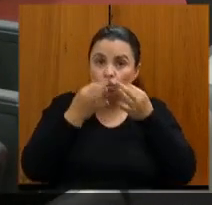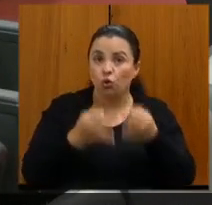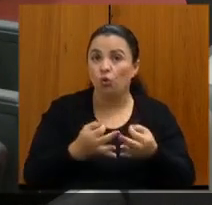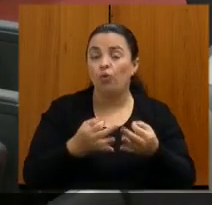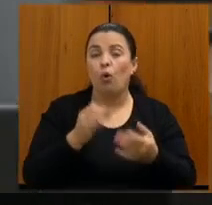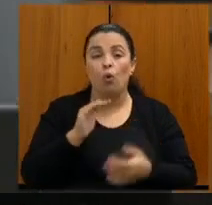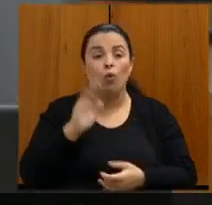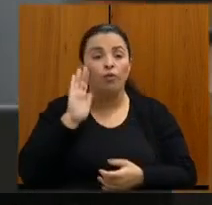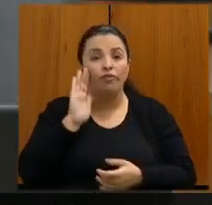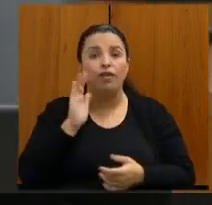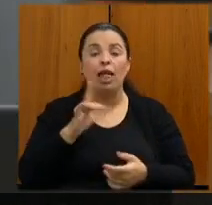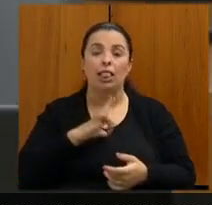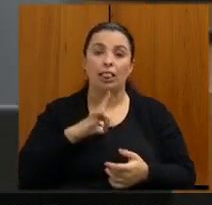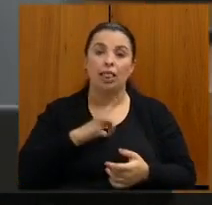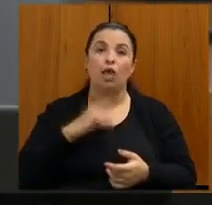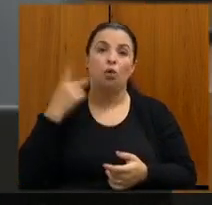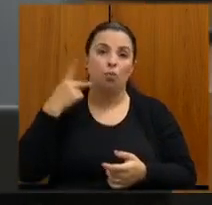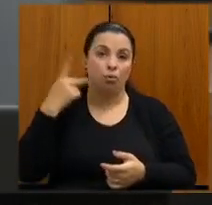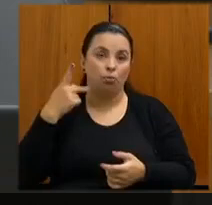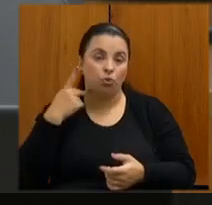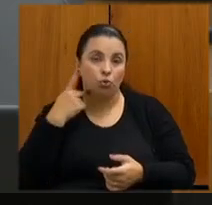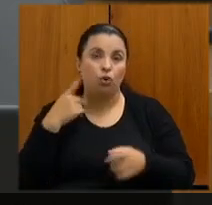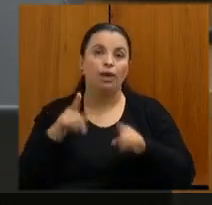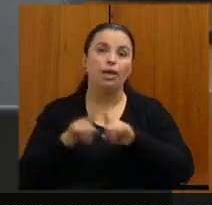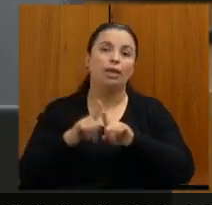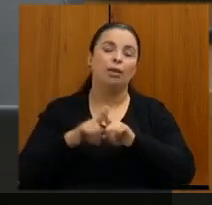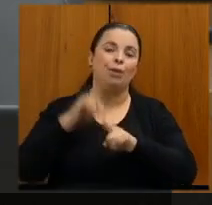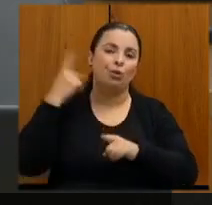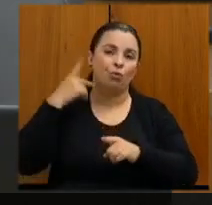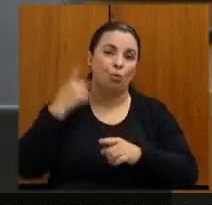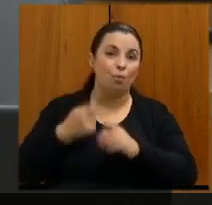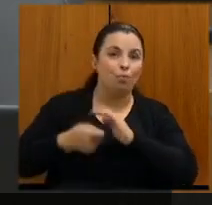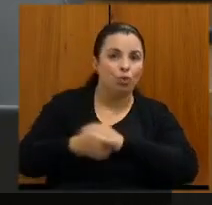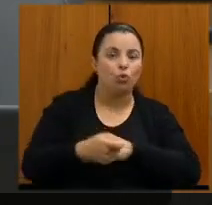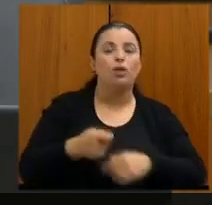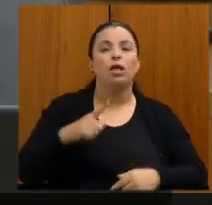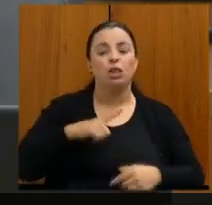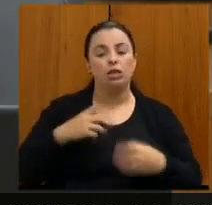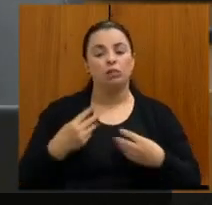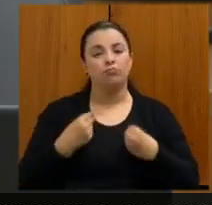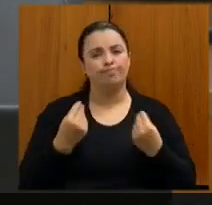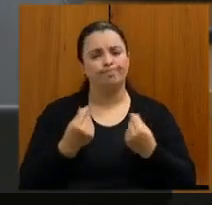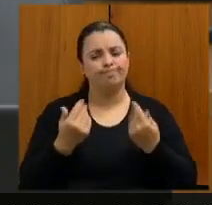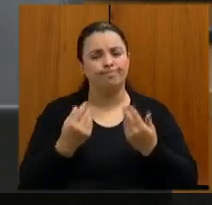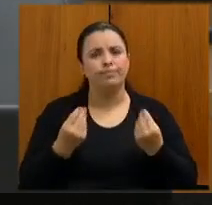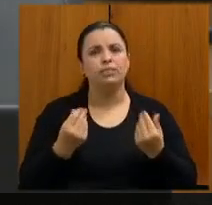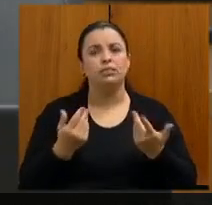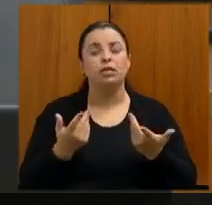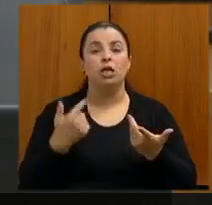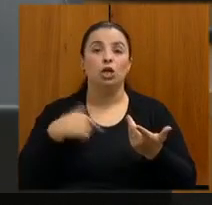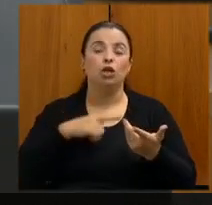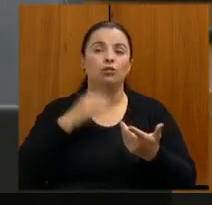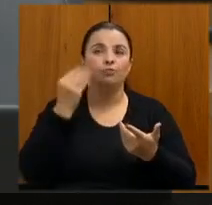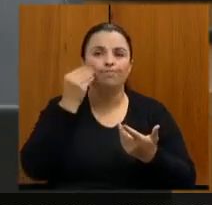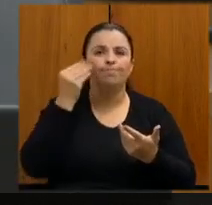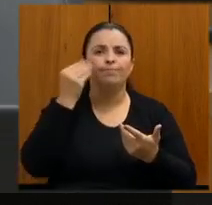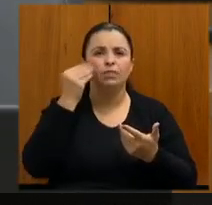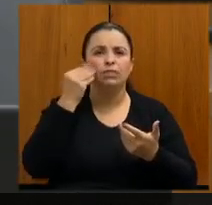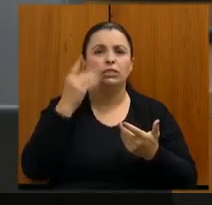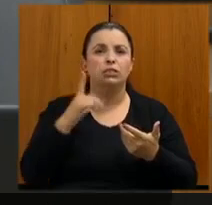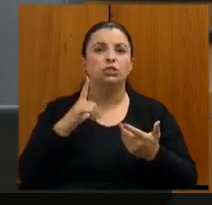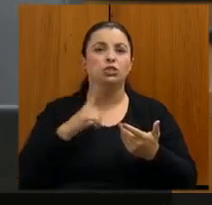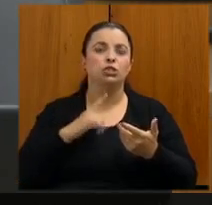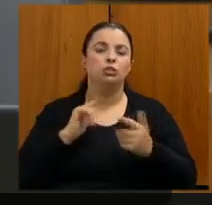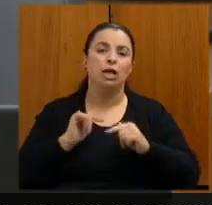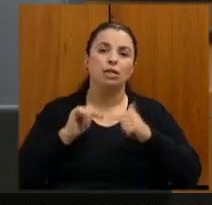promotor e o próprio procurador tá sensível e a gente tem tentado construir meios e formas de como